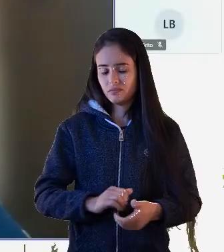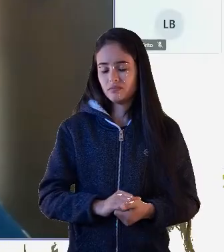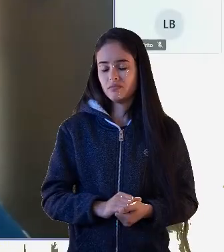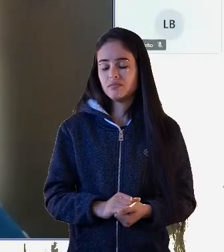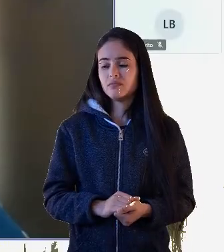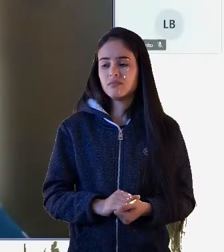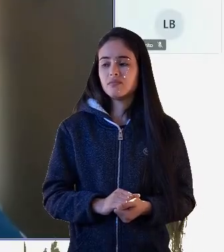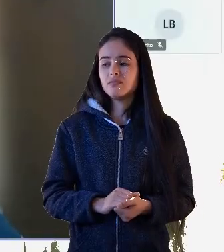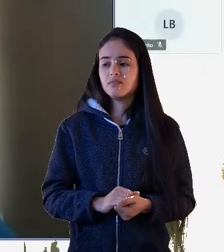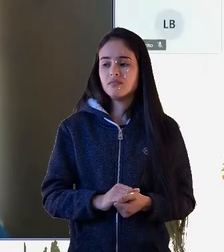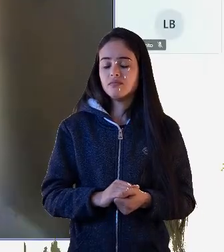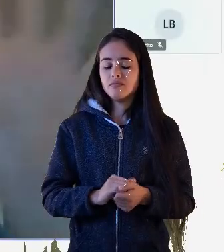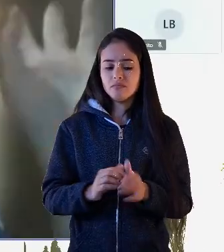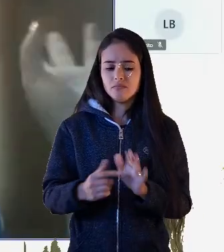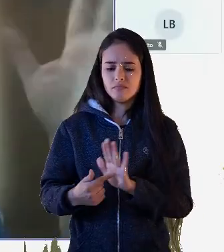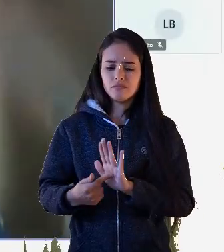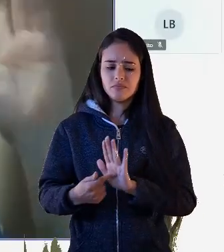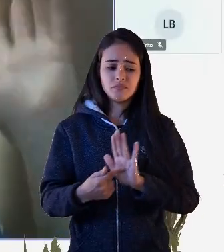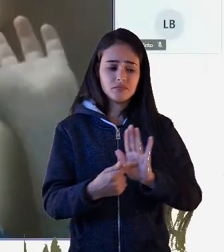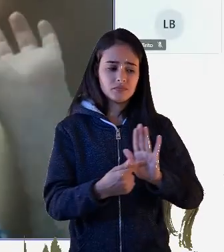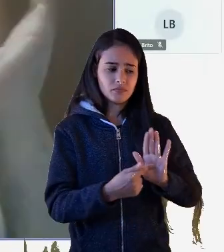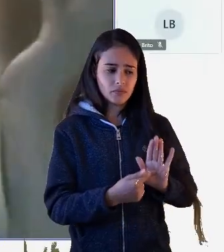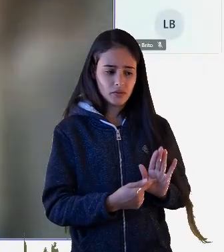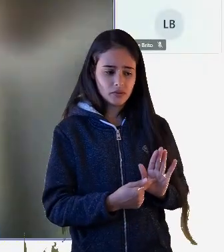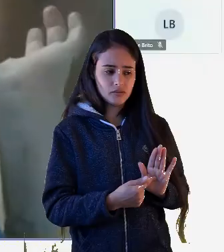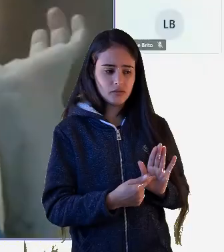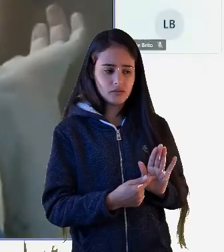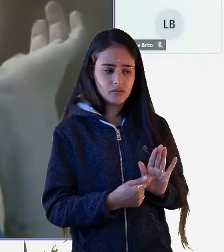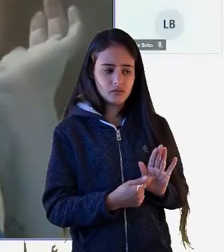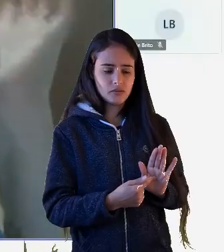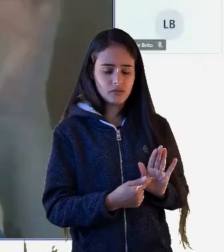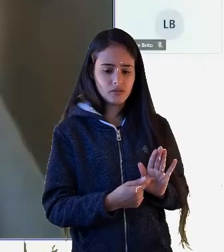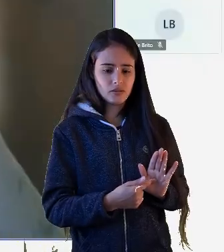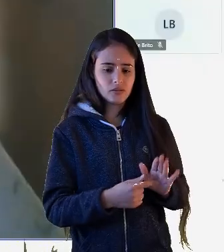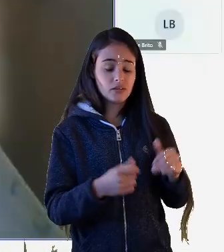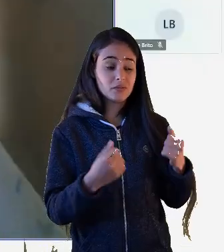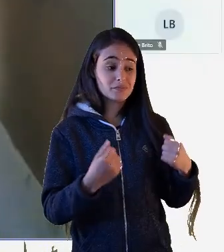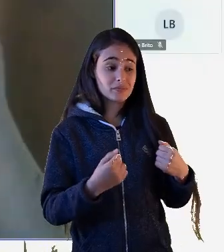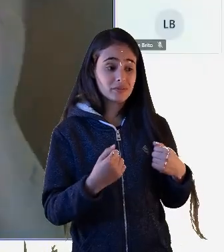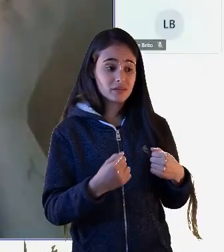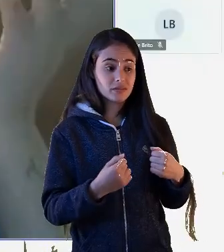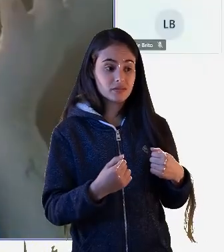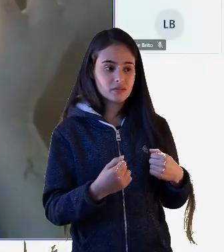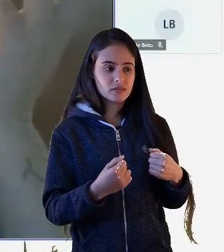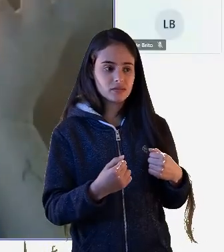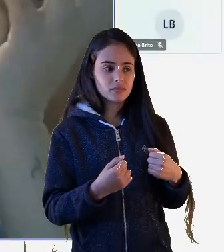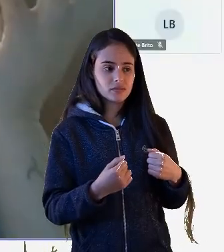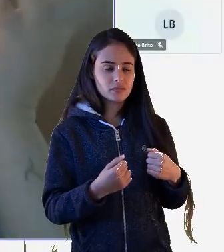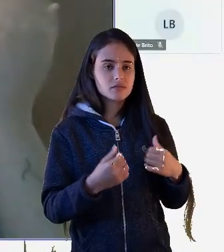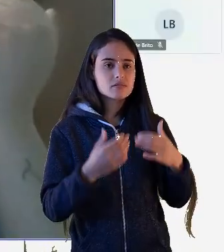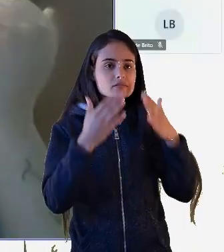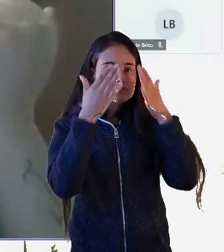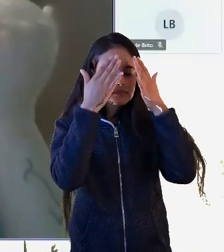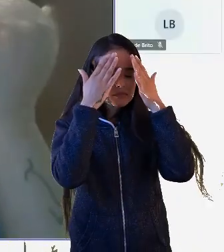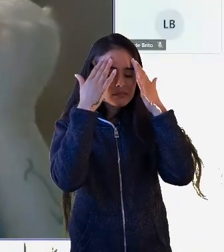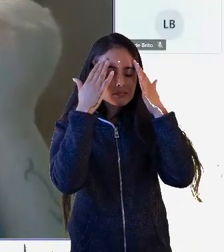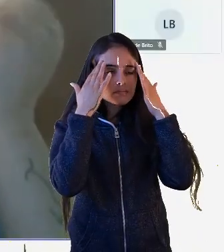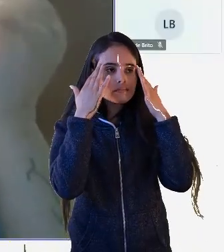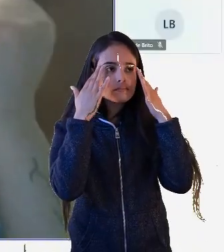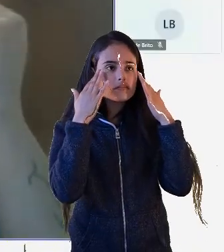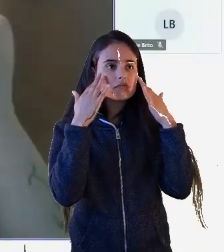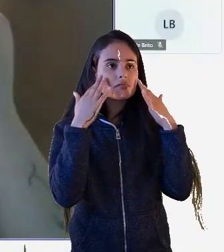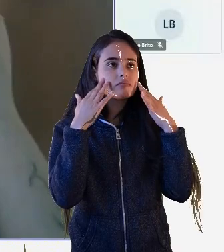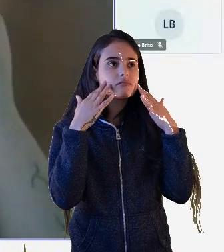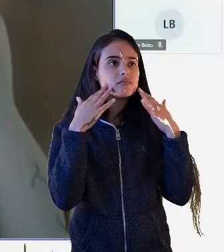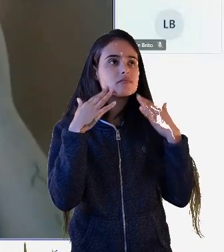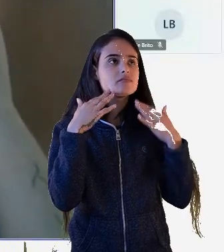escola, nem já me confundiram com a aluna quando eu era novinha, quando eu comecei, mas é outra história, né? Me confundir com faxineira, nunca me confundiram,